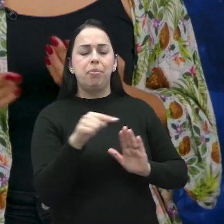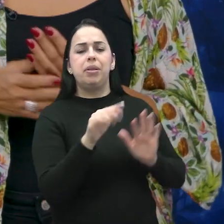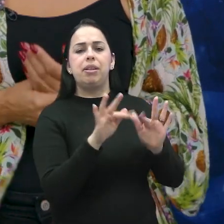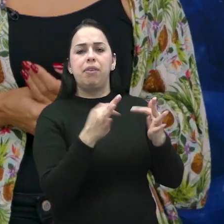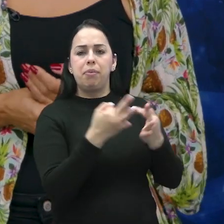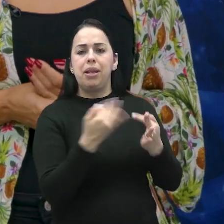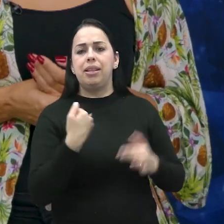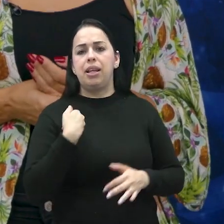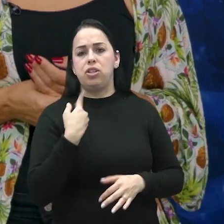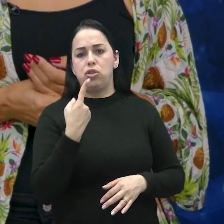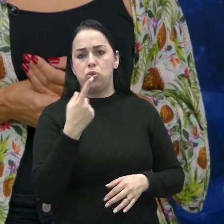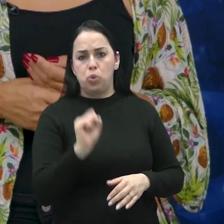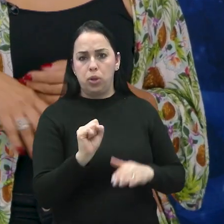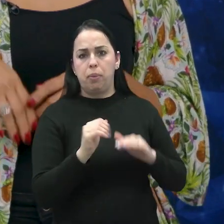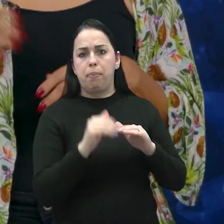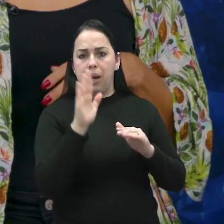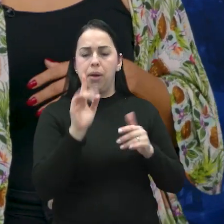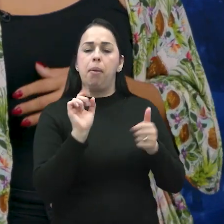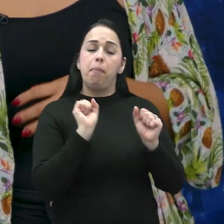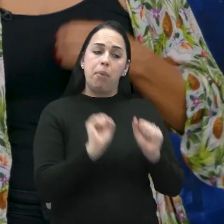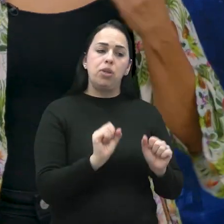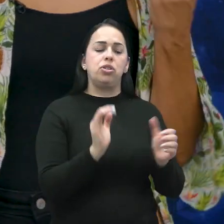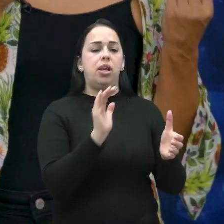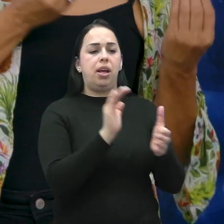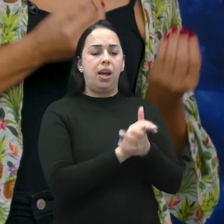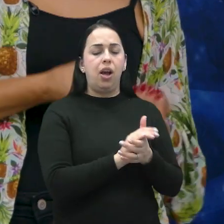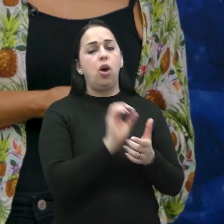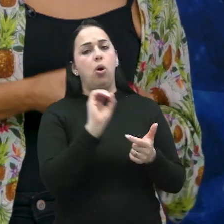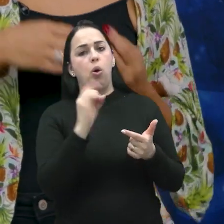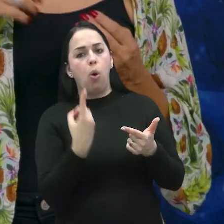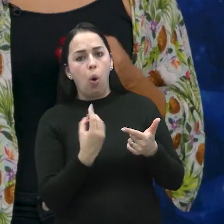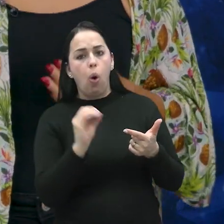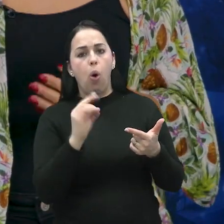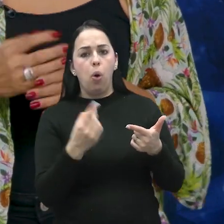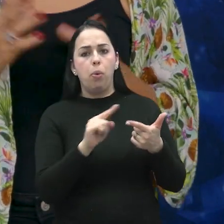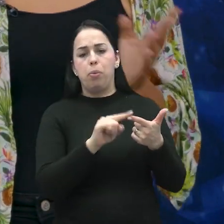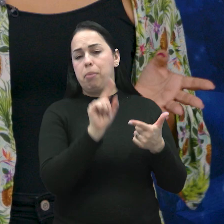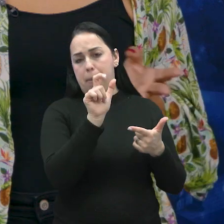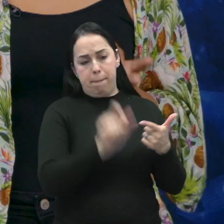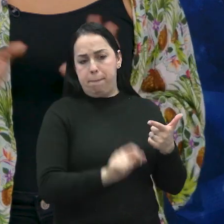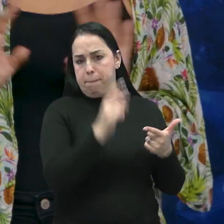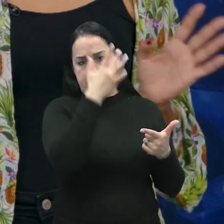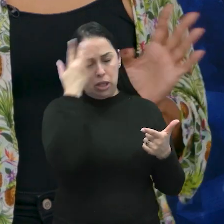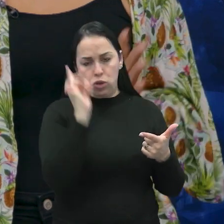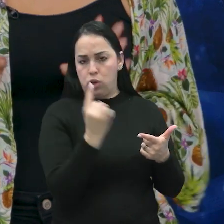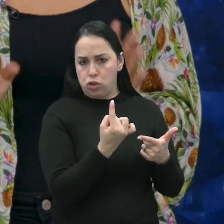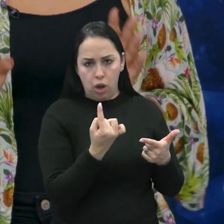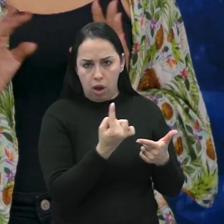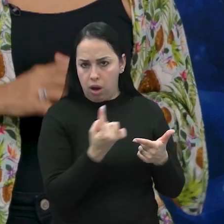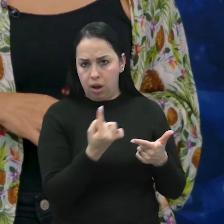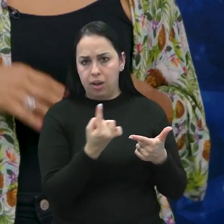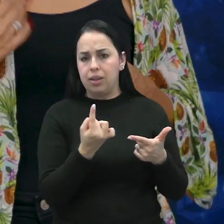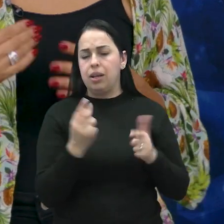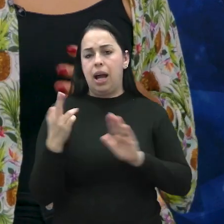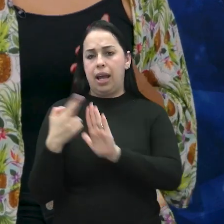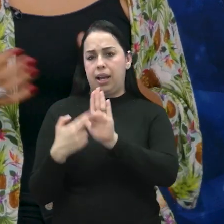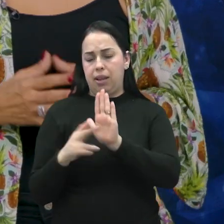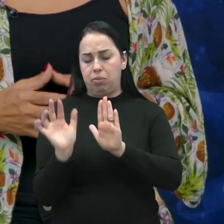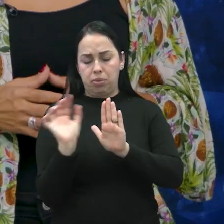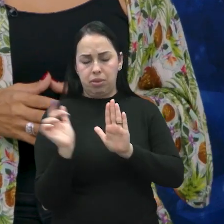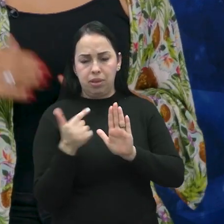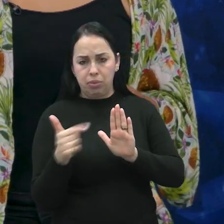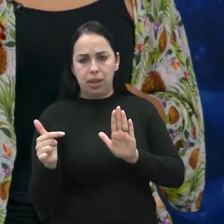18 anos, pode ser casal, pode ser uma pessoa solo, não tem especificação nenhuma sobre